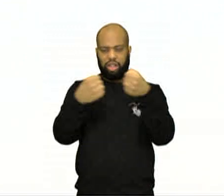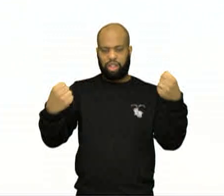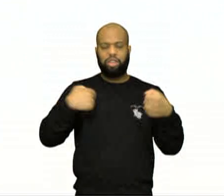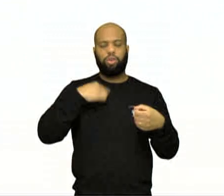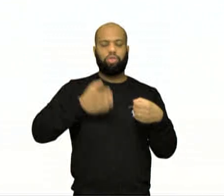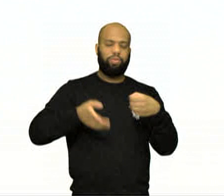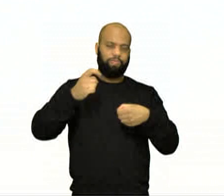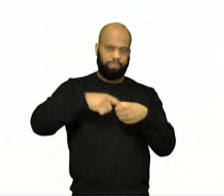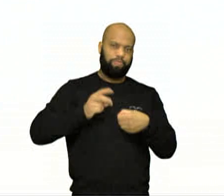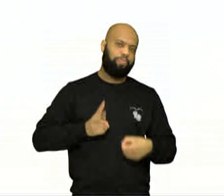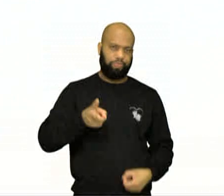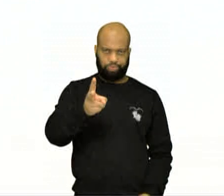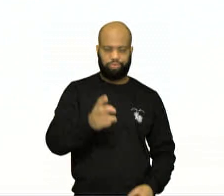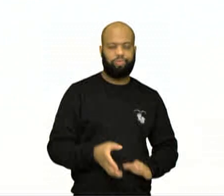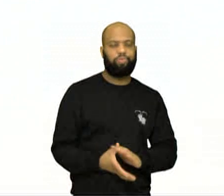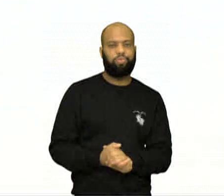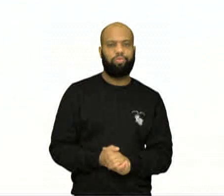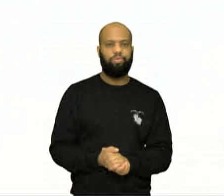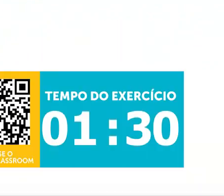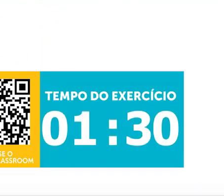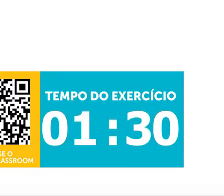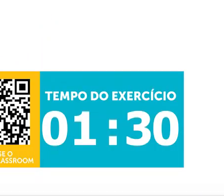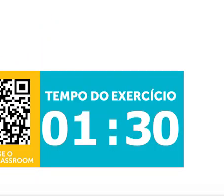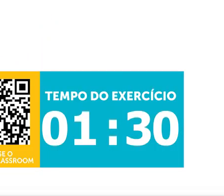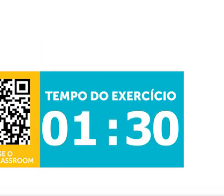na sequência para corrigir.